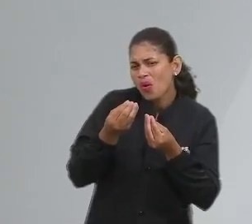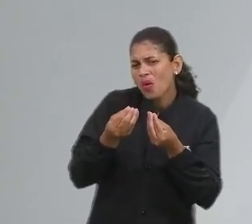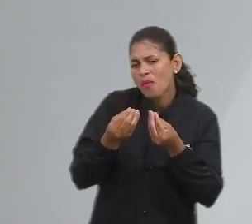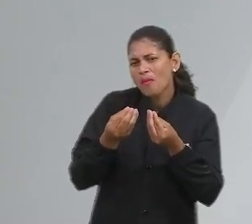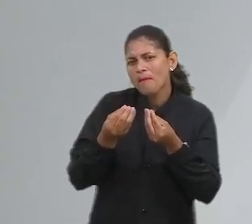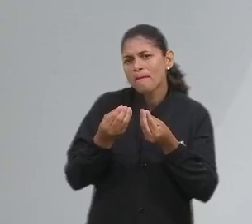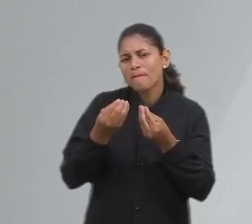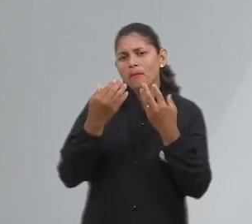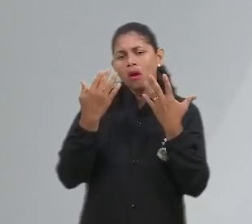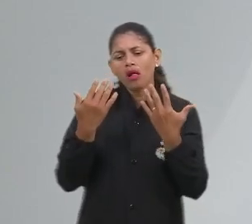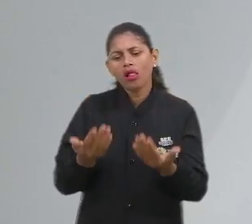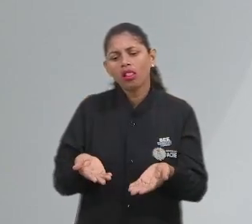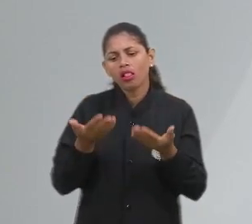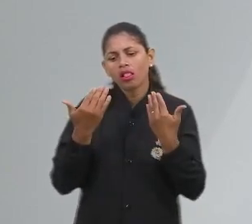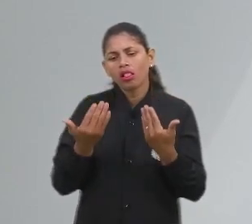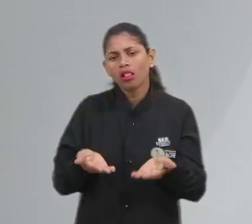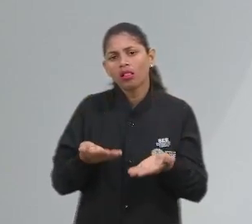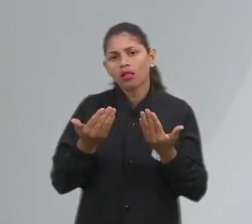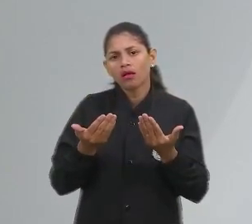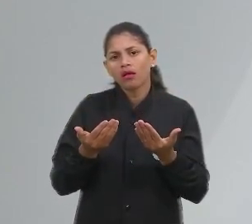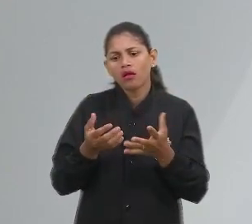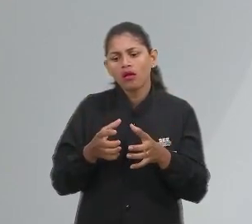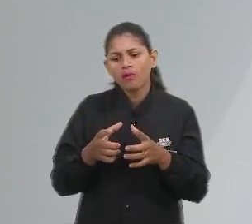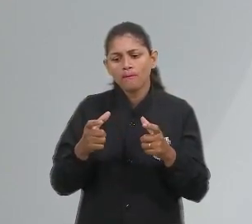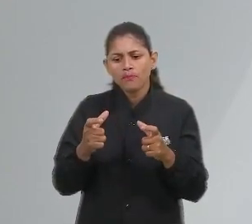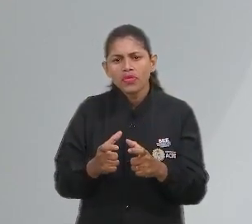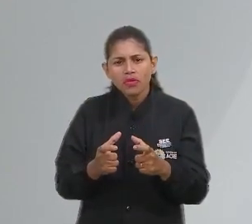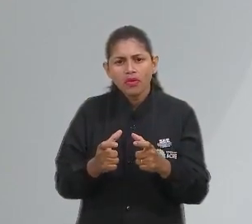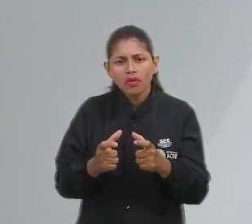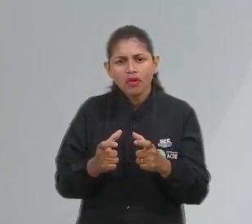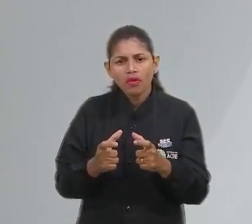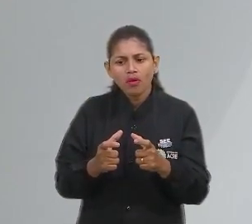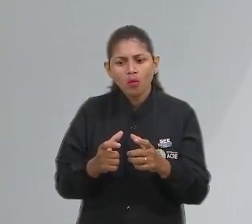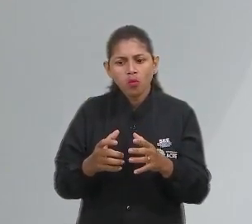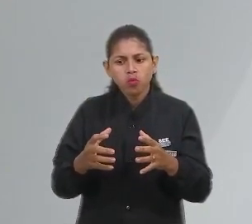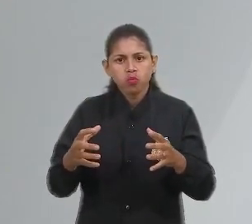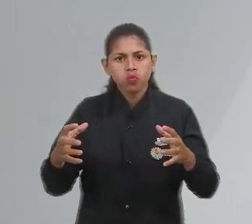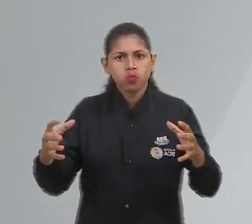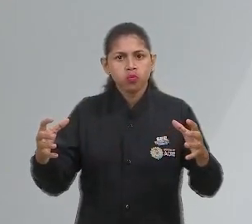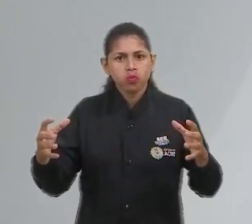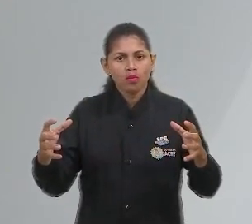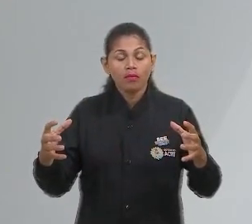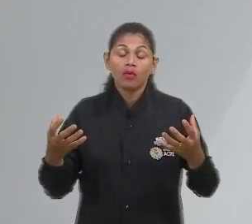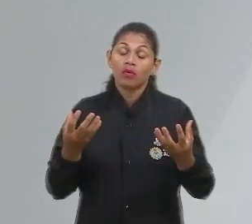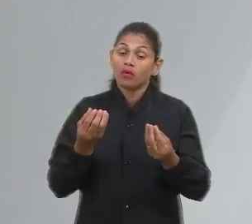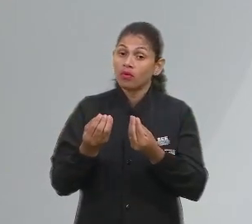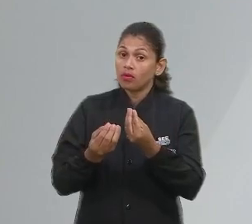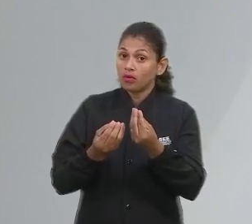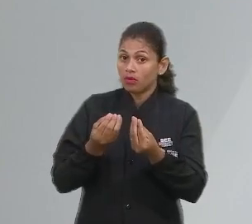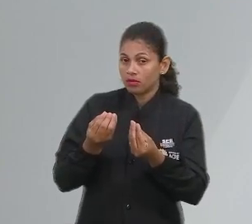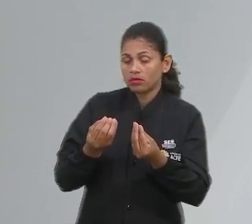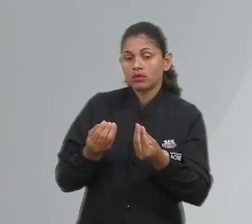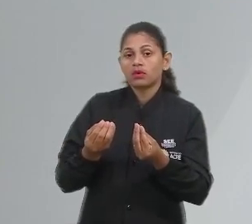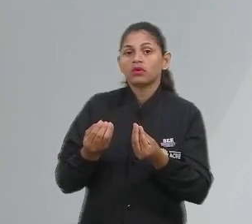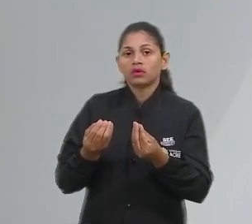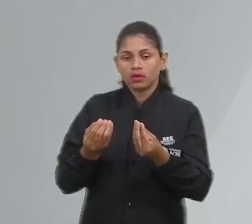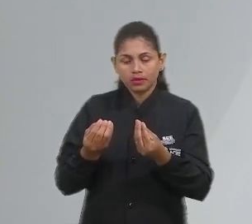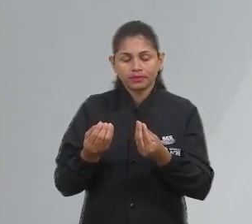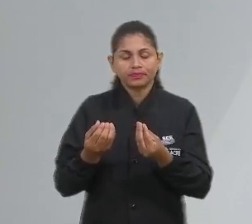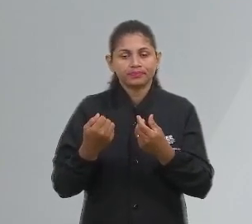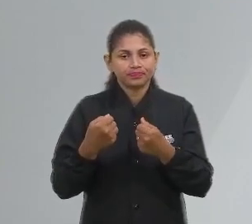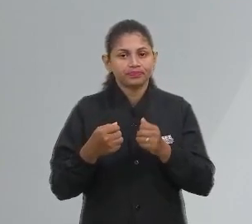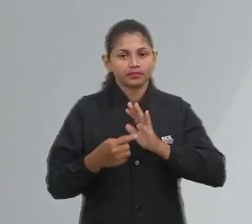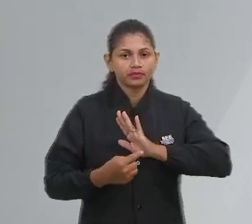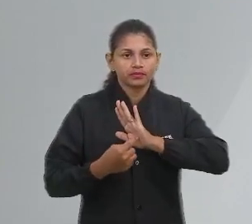pesada, ela é pequena, ela é grande, e isso o jogador vai estar tentando demonstrar, né,